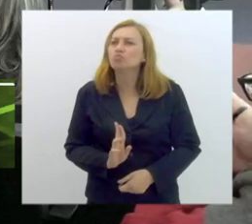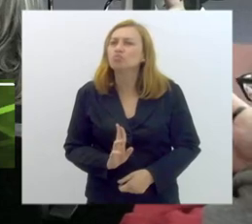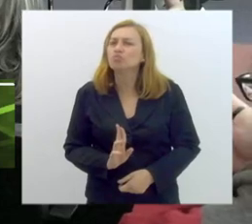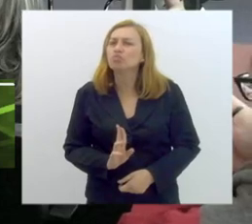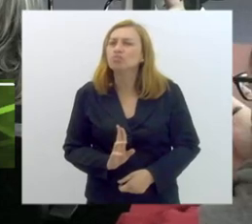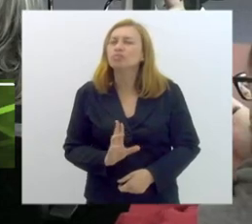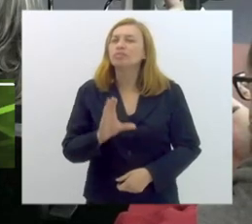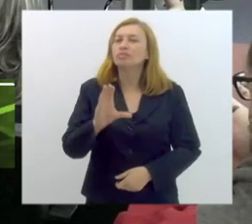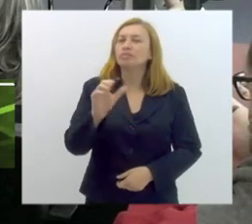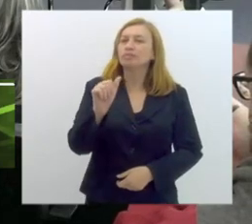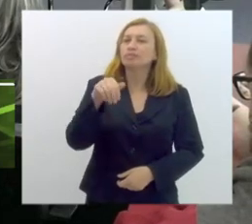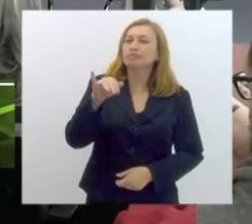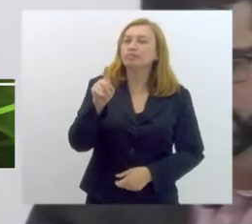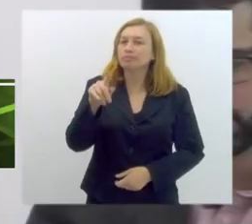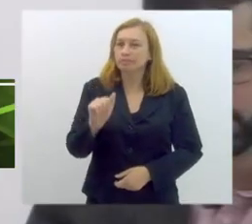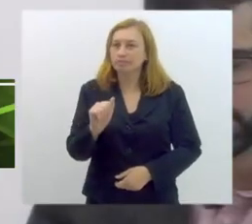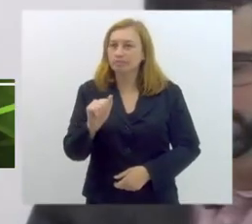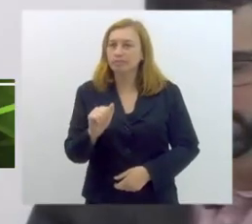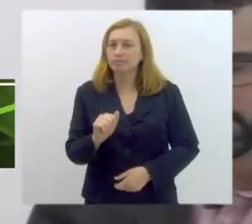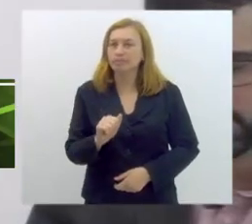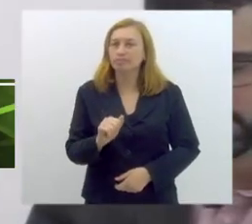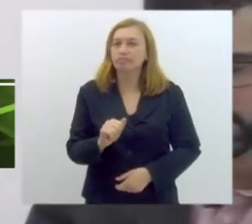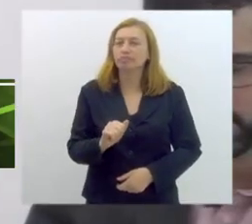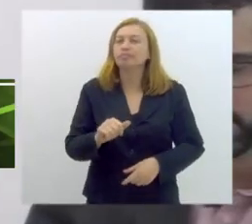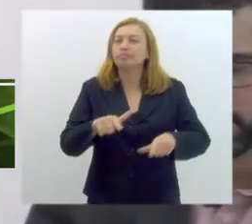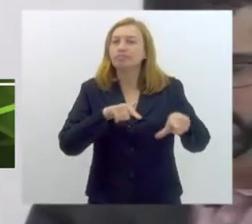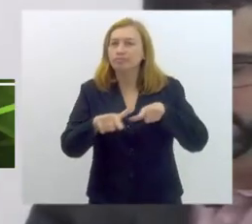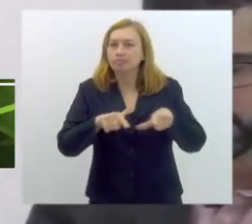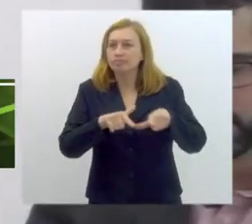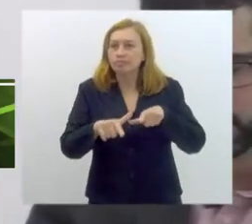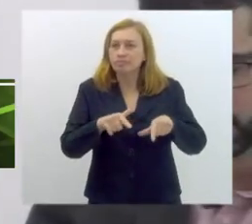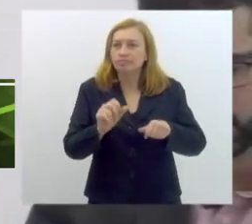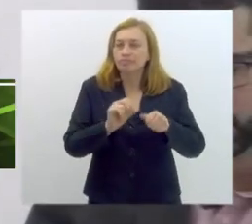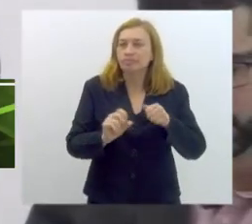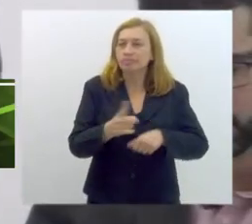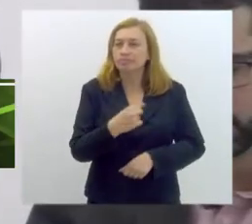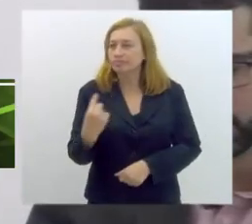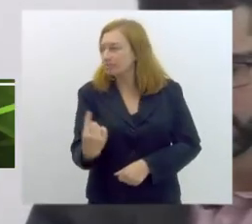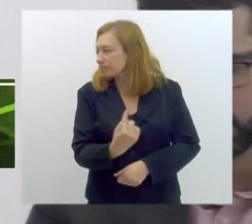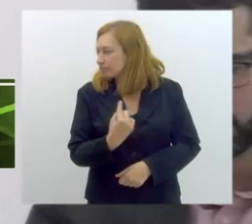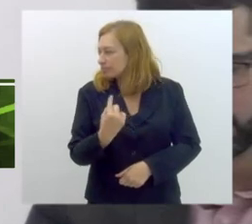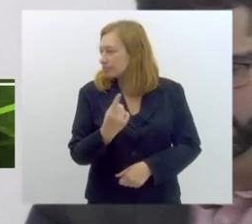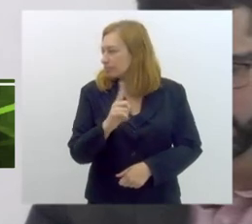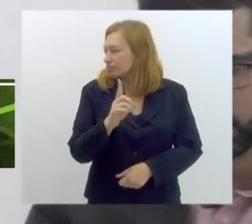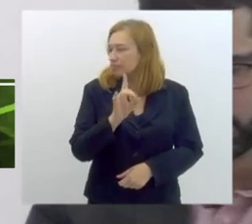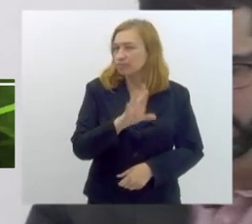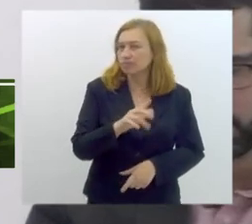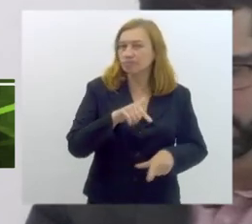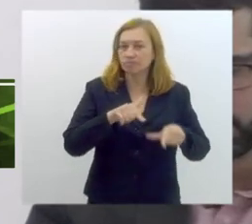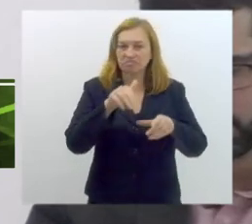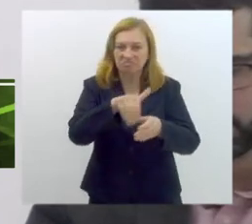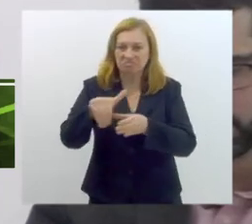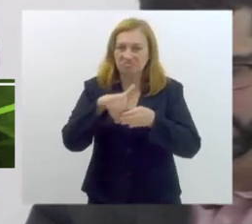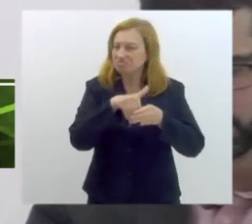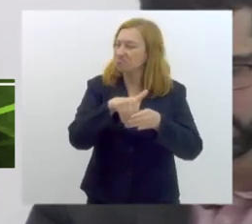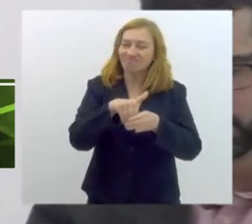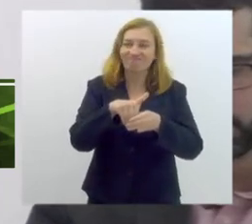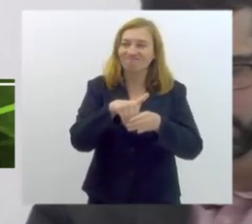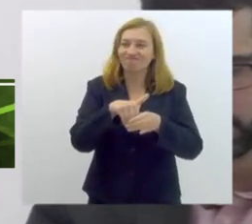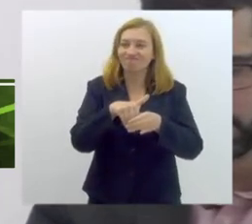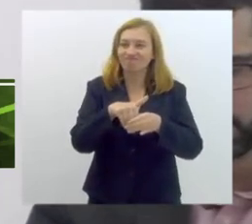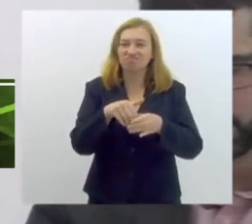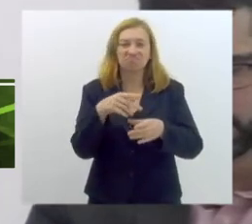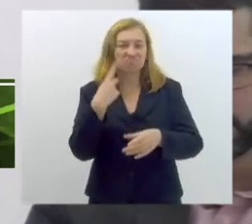pela Camila, do SISU. Esse trabalho que nós estamos fazendo não é um trabalho eleitoral, muito menos um